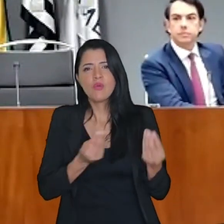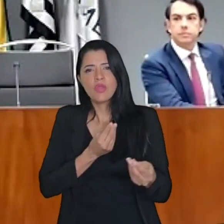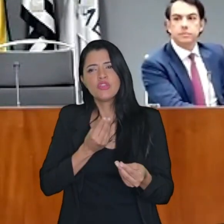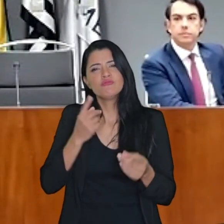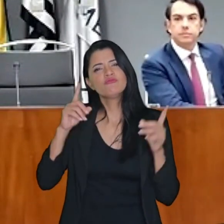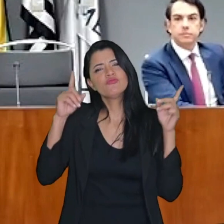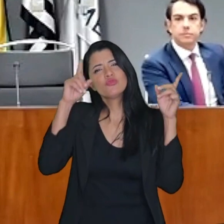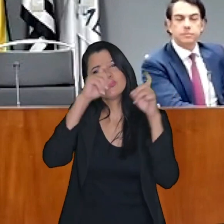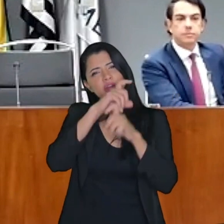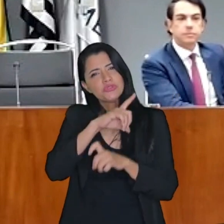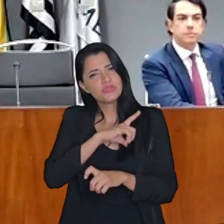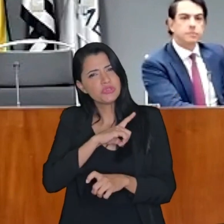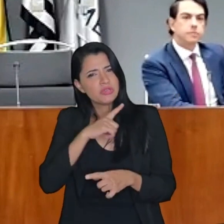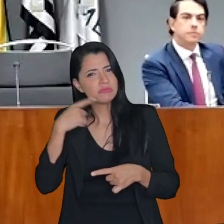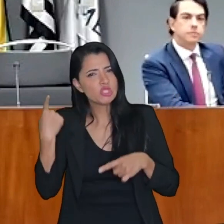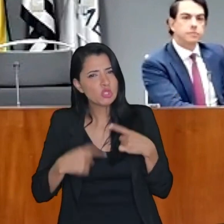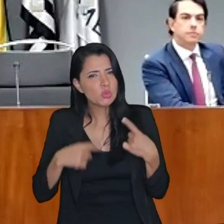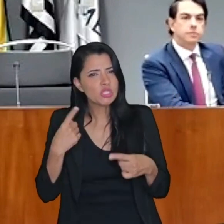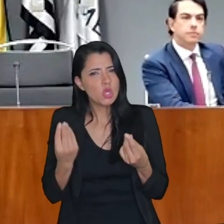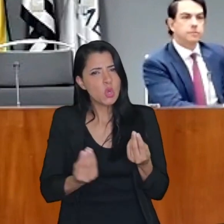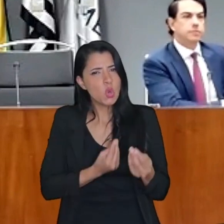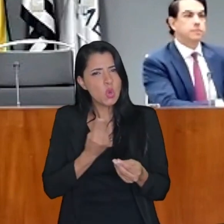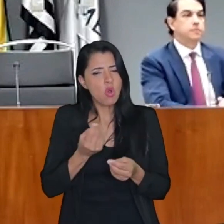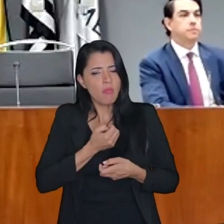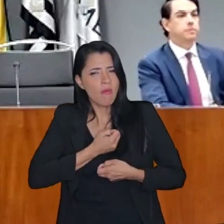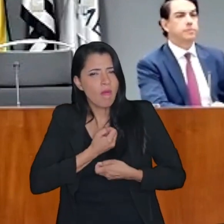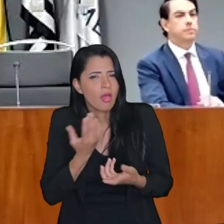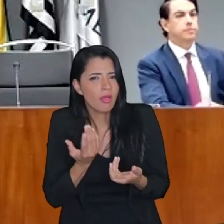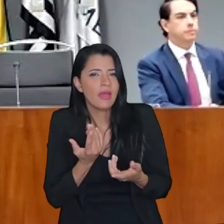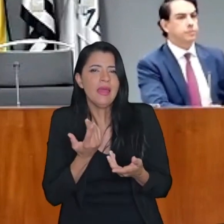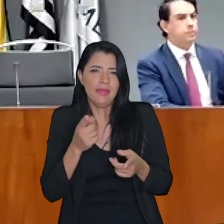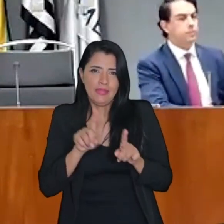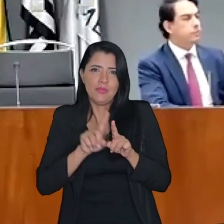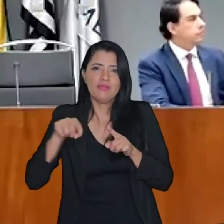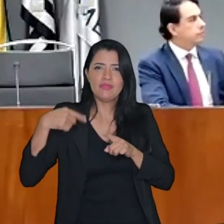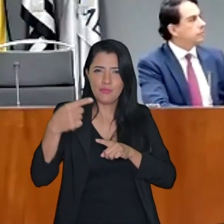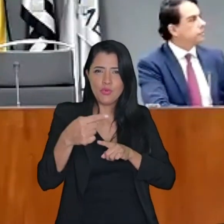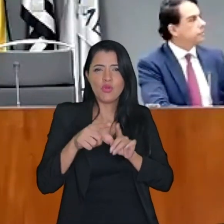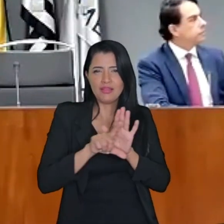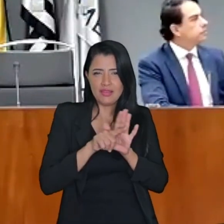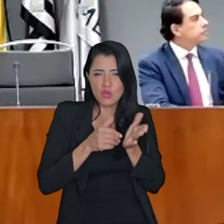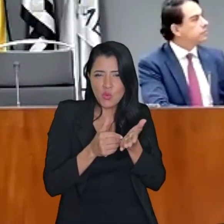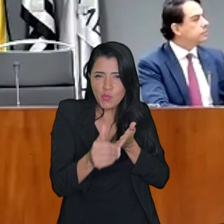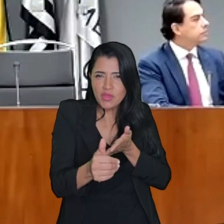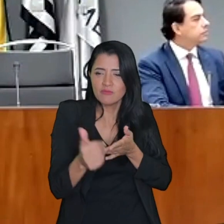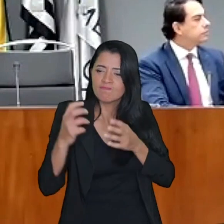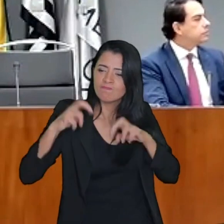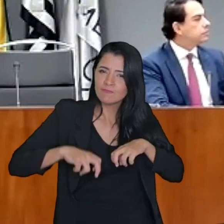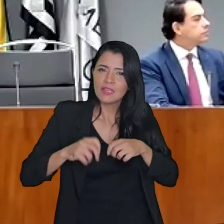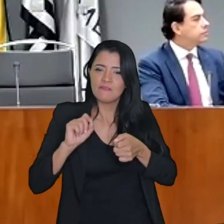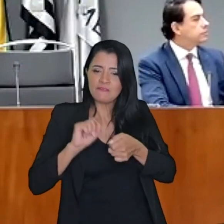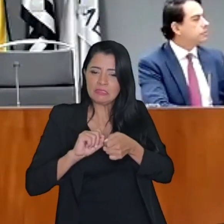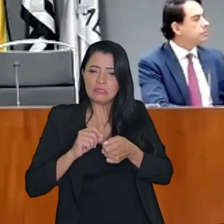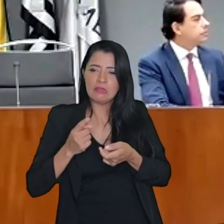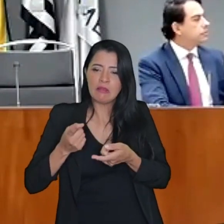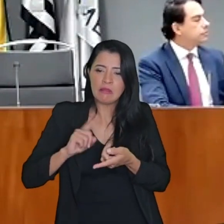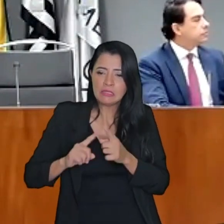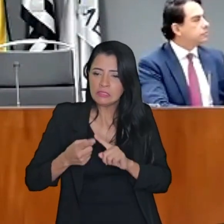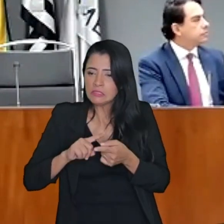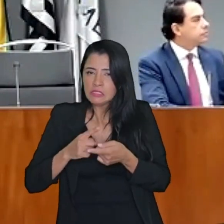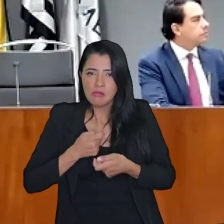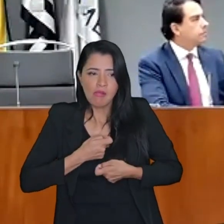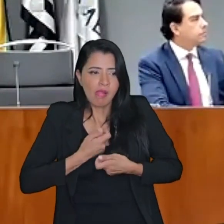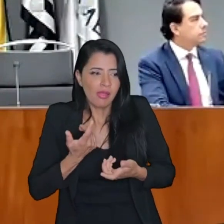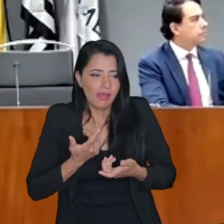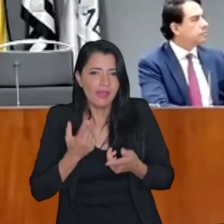muito grande de discutir a colaboração, e mesmo depois, no início da lei, sentar para fazer uma colaboração premiada era algo um